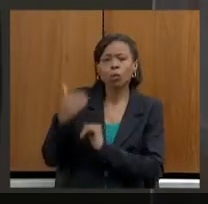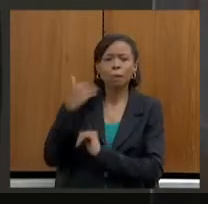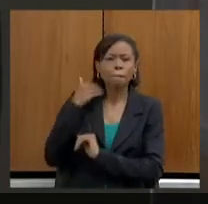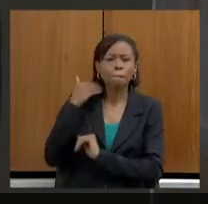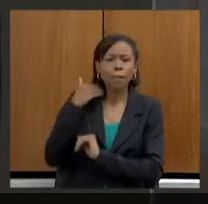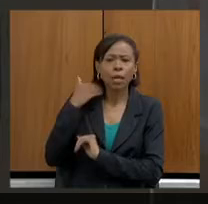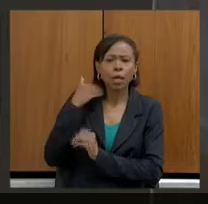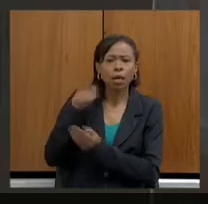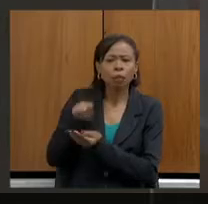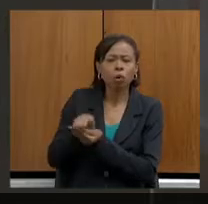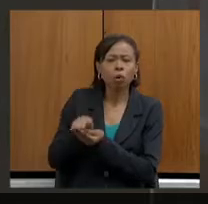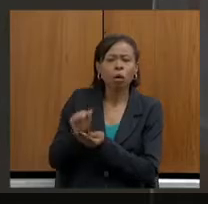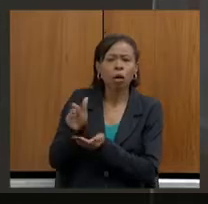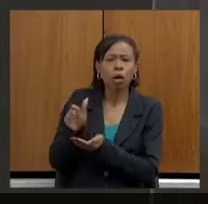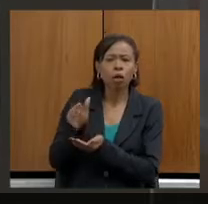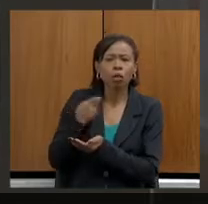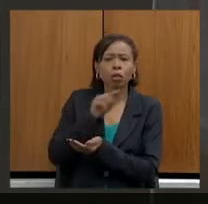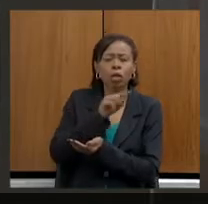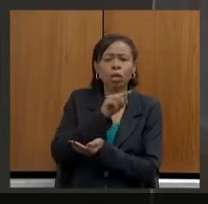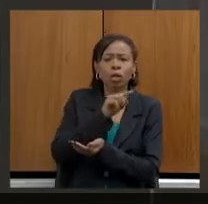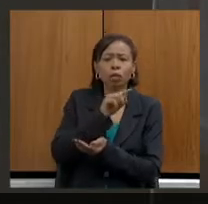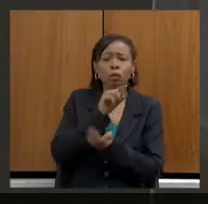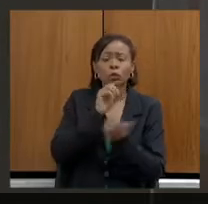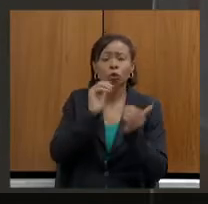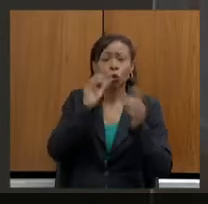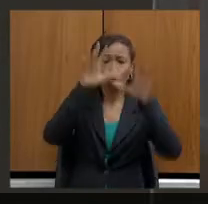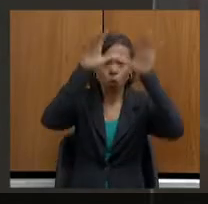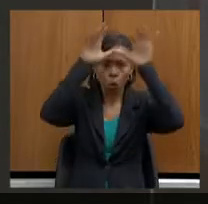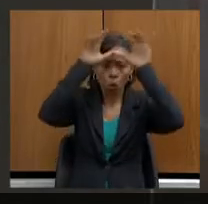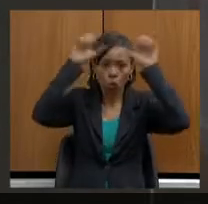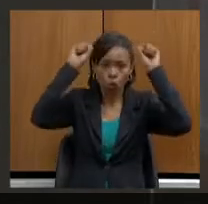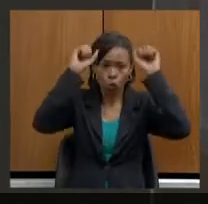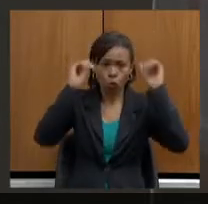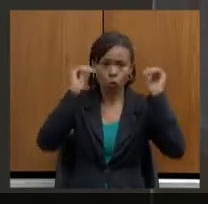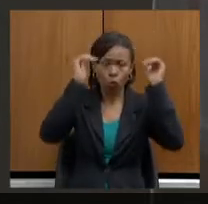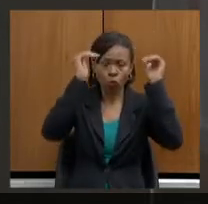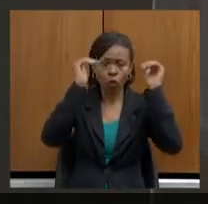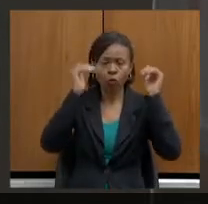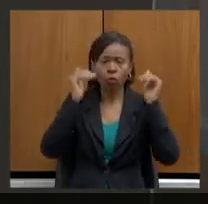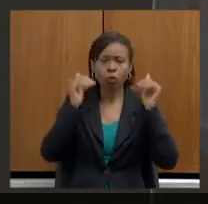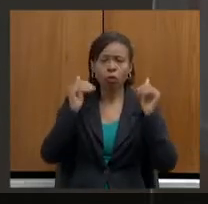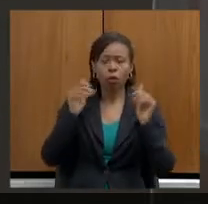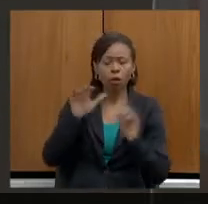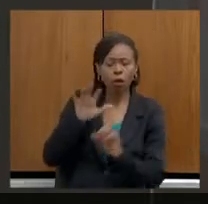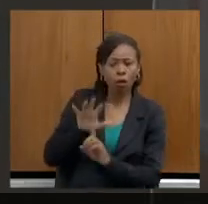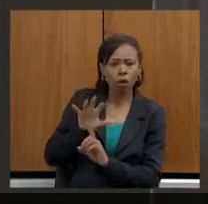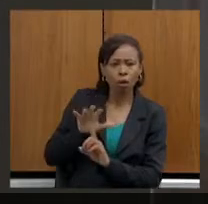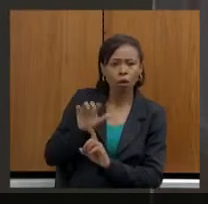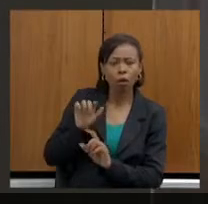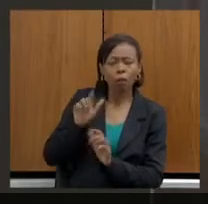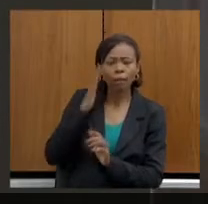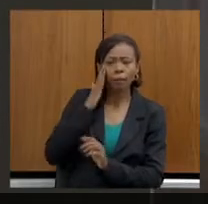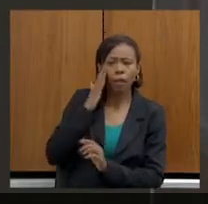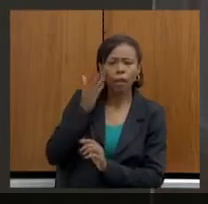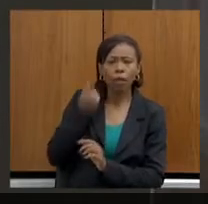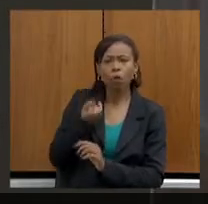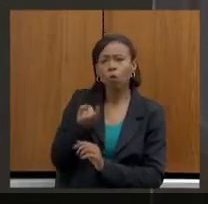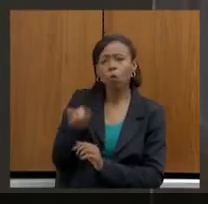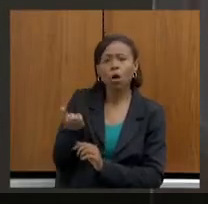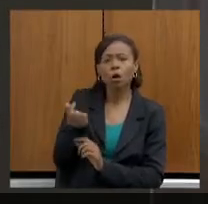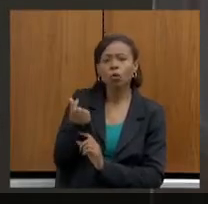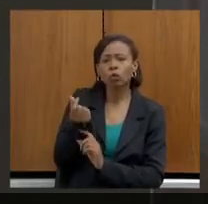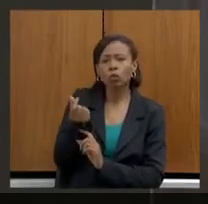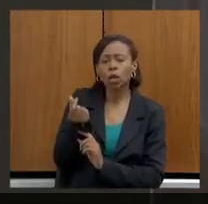na mandando governo dizer qual é o saldo bancário do estado e agora